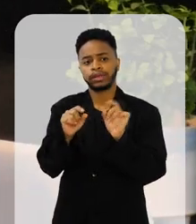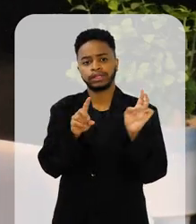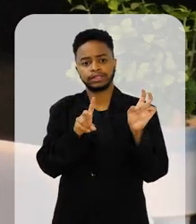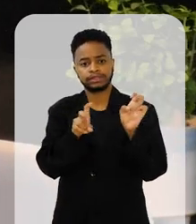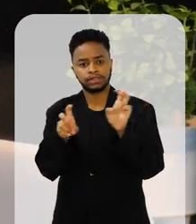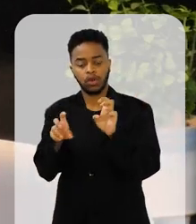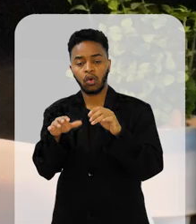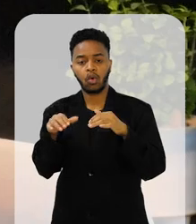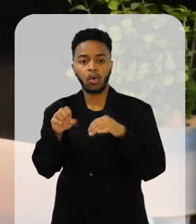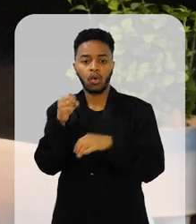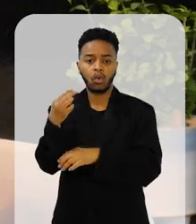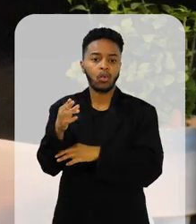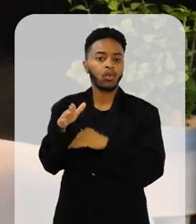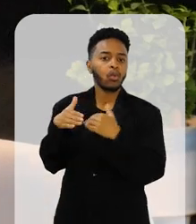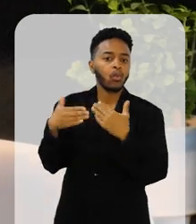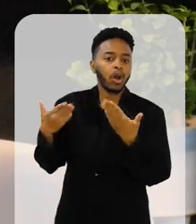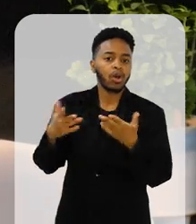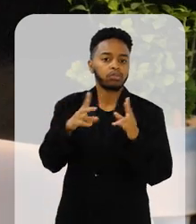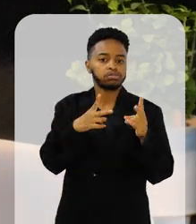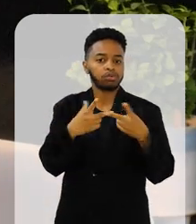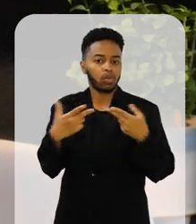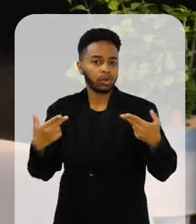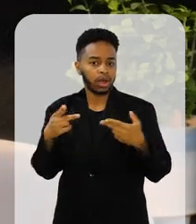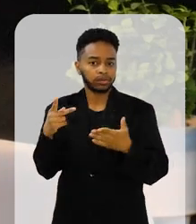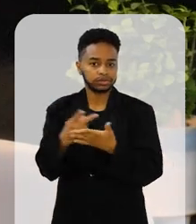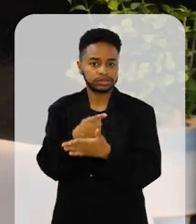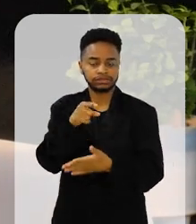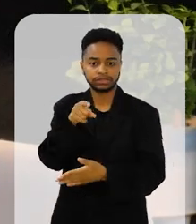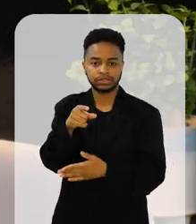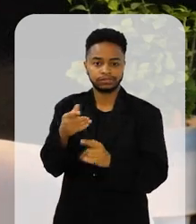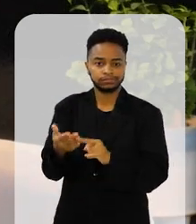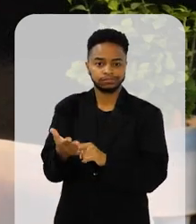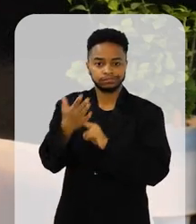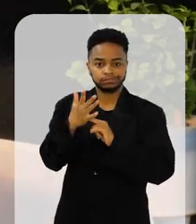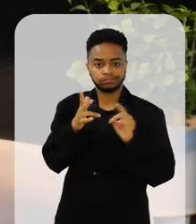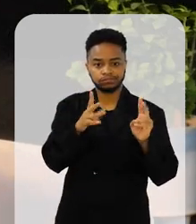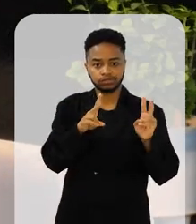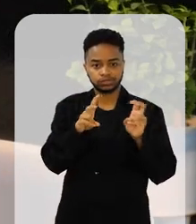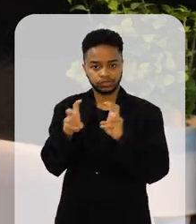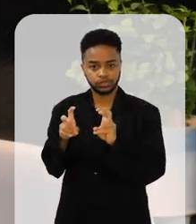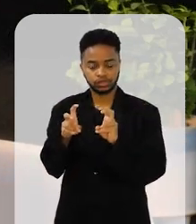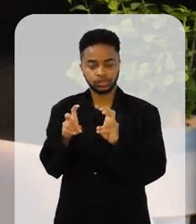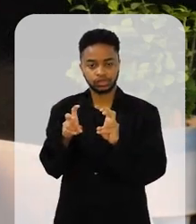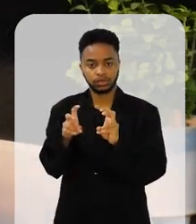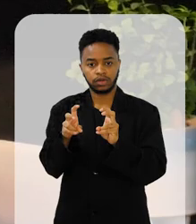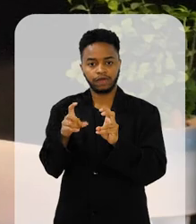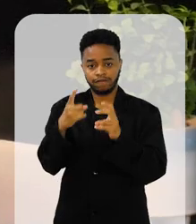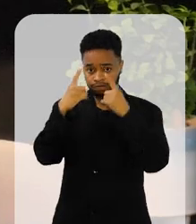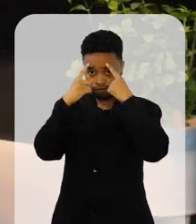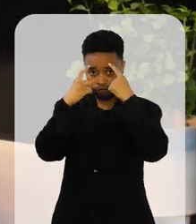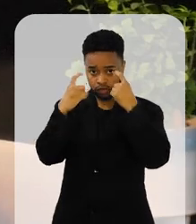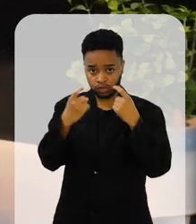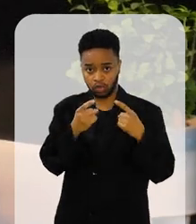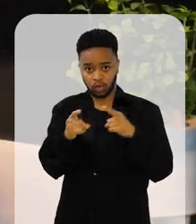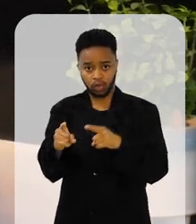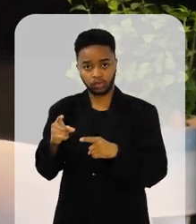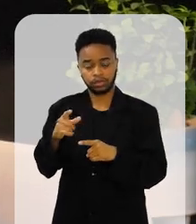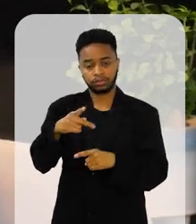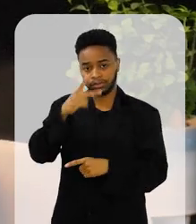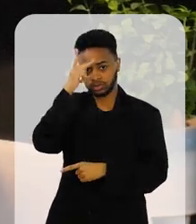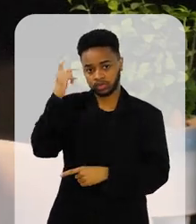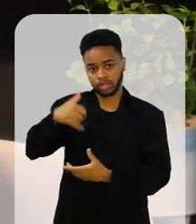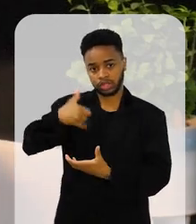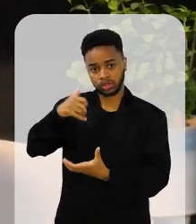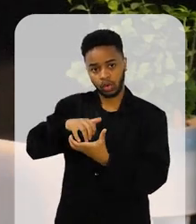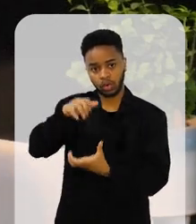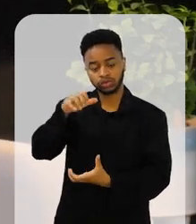ou qual o caso que você traria para a gente dessa questão de violência contra a